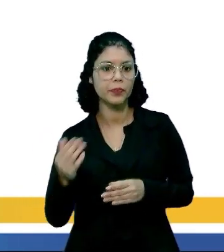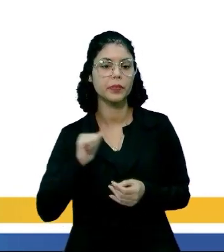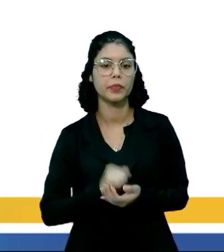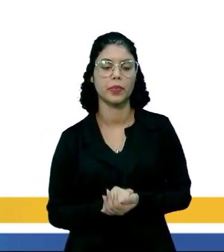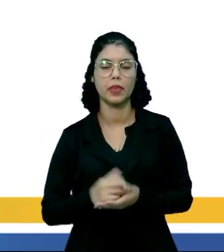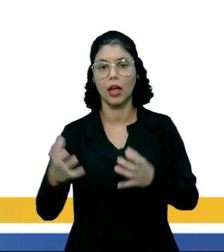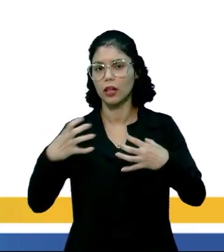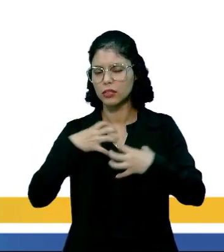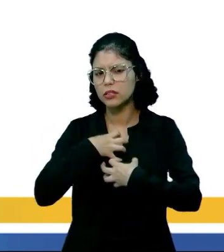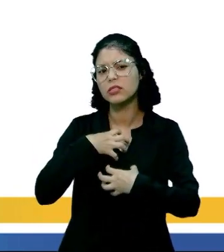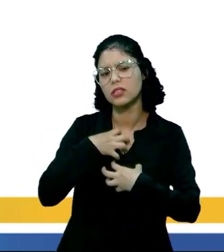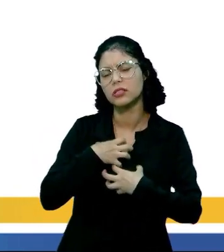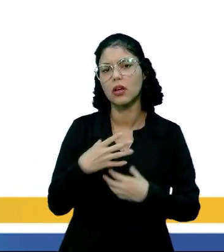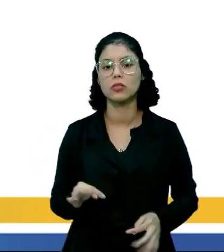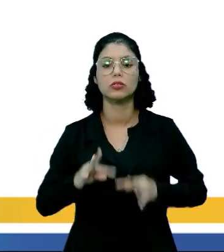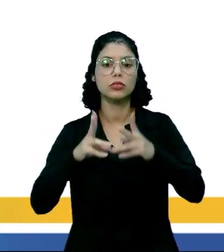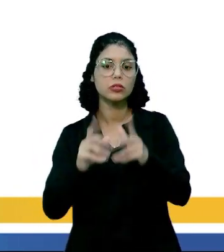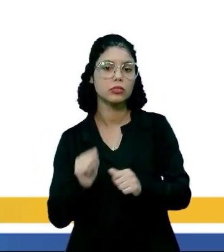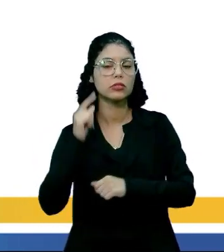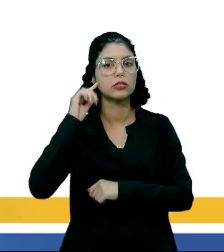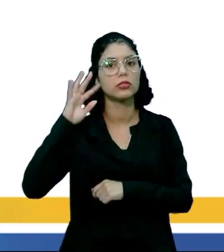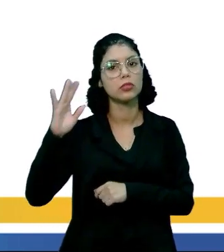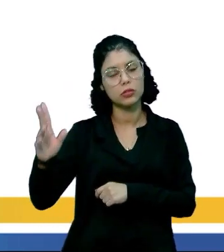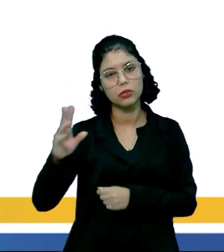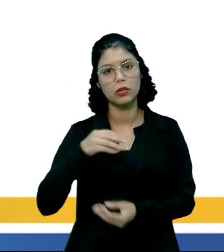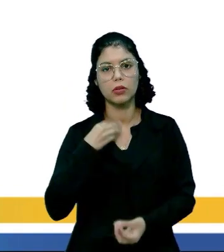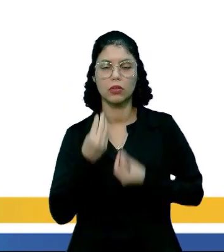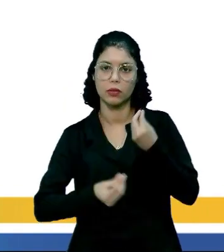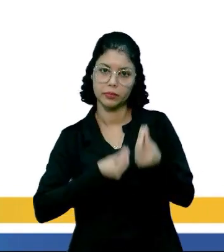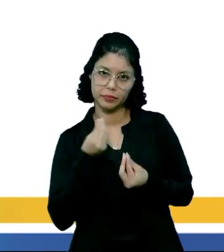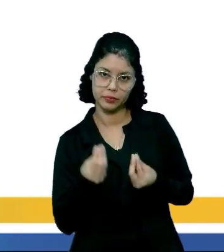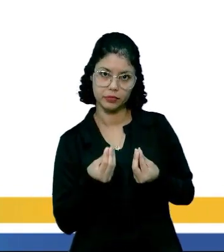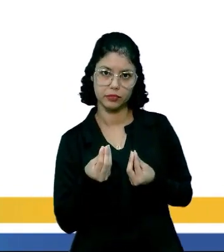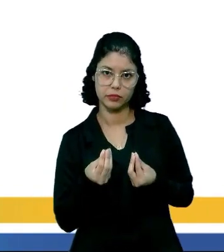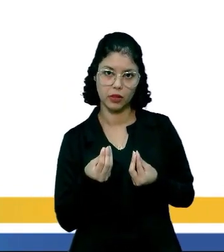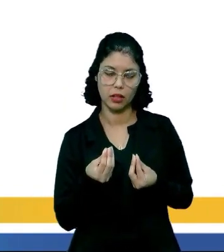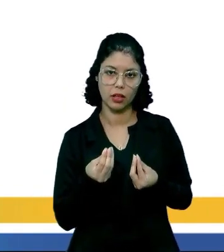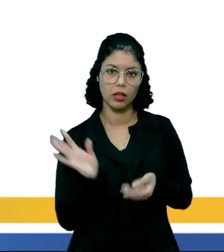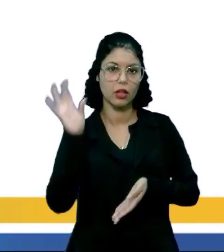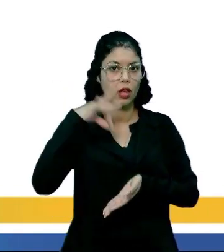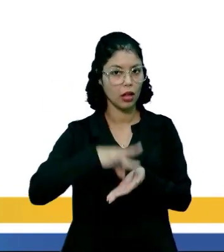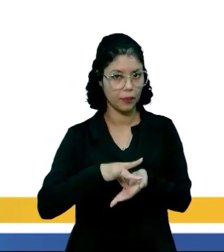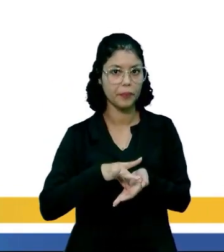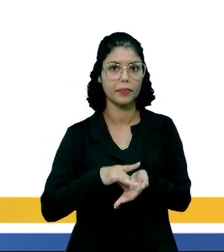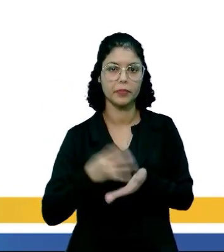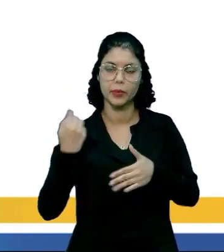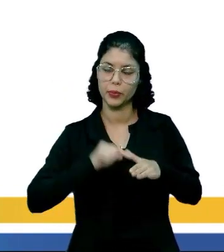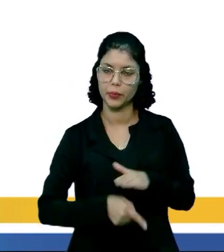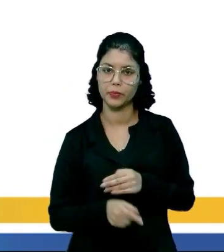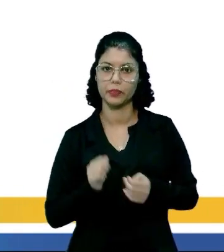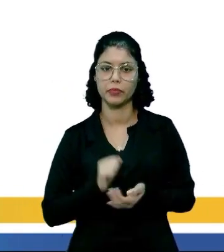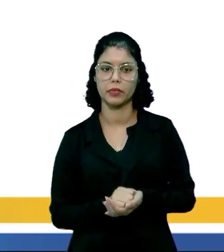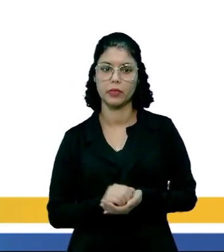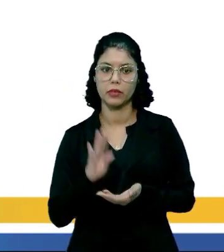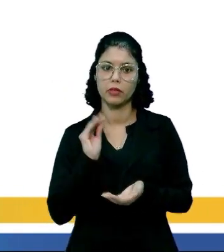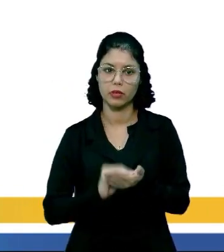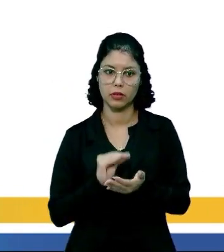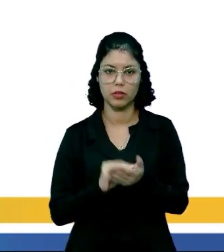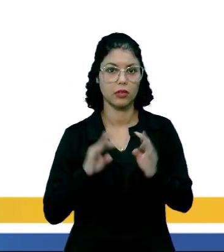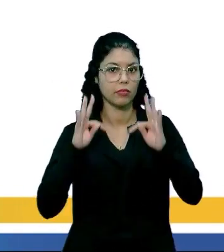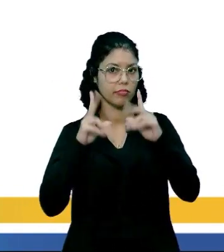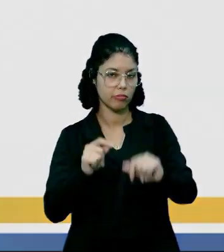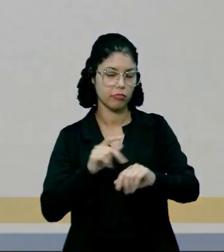por fora, e a sensação de que tudo é sonho, como seria real por dentro. Falhei